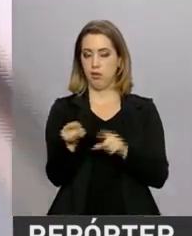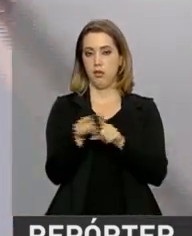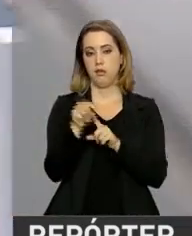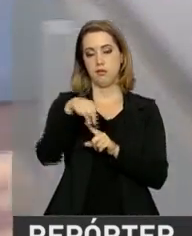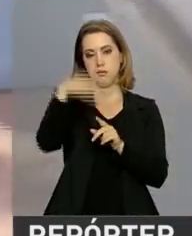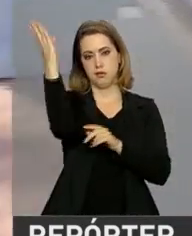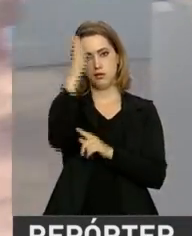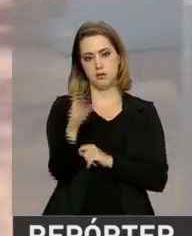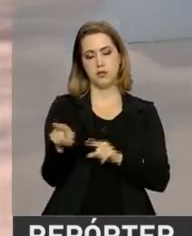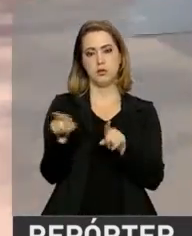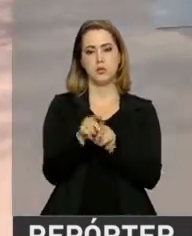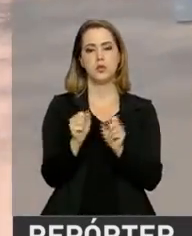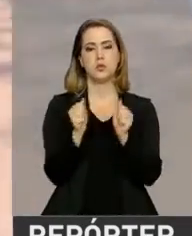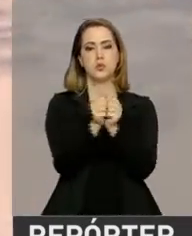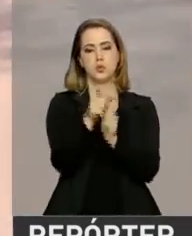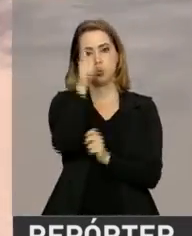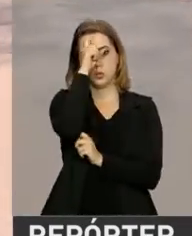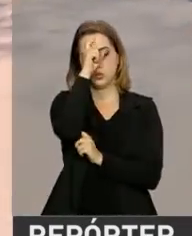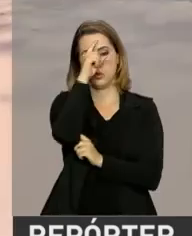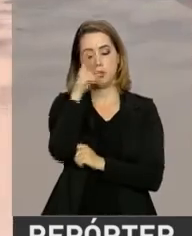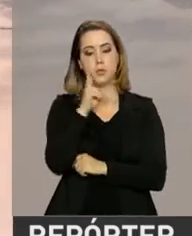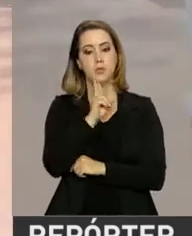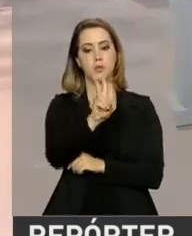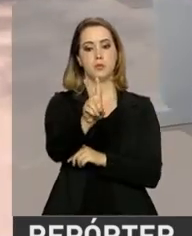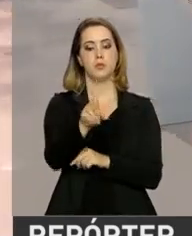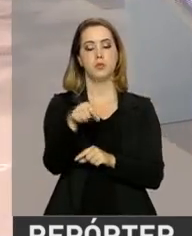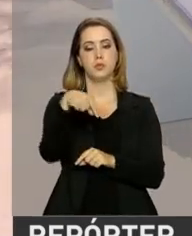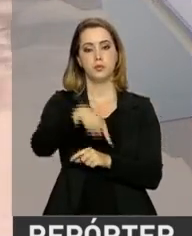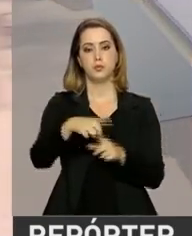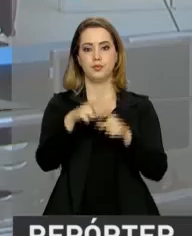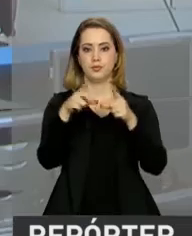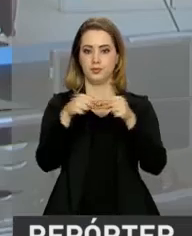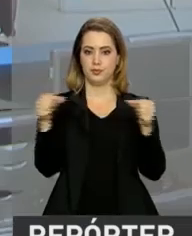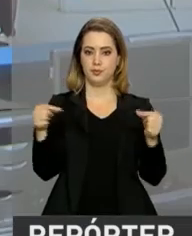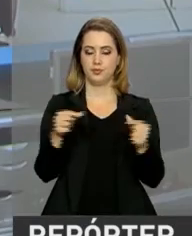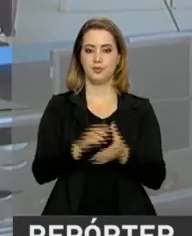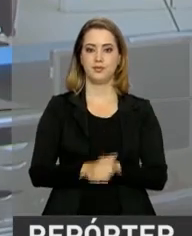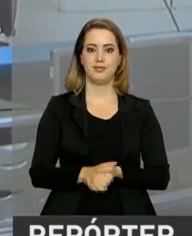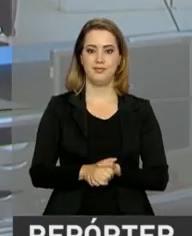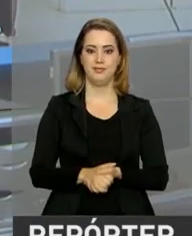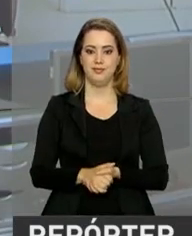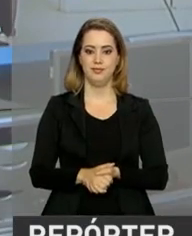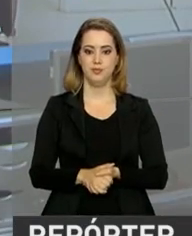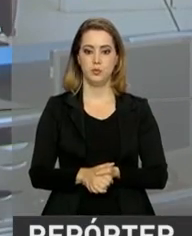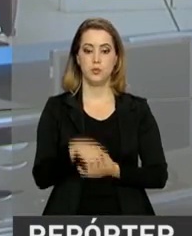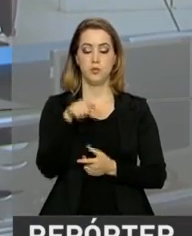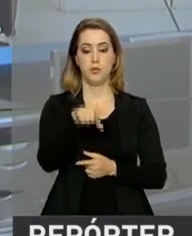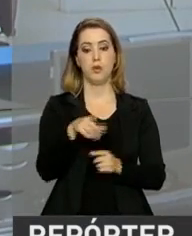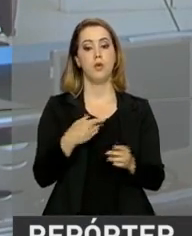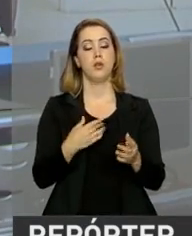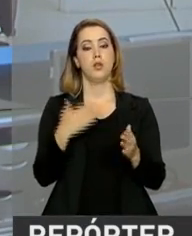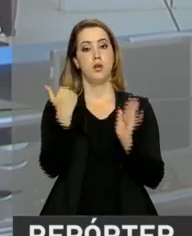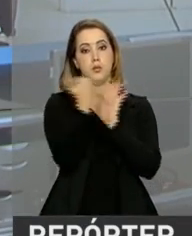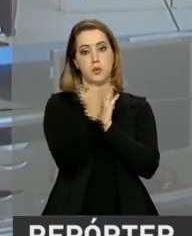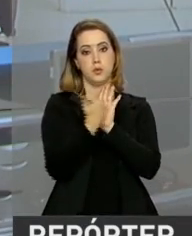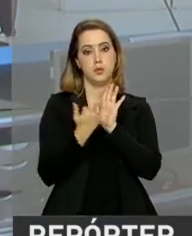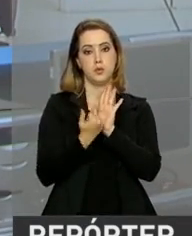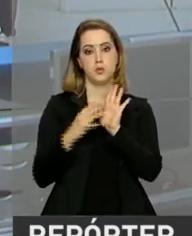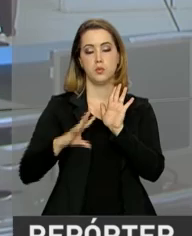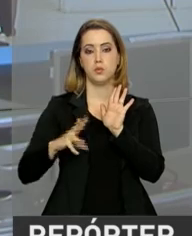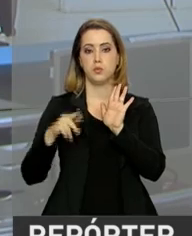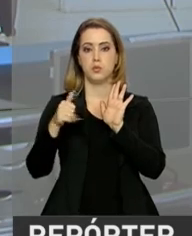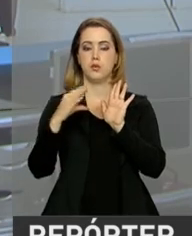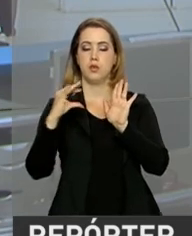foguete pode ser visto na exposição até domingo na área externa do planetário de brasília a programação completa da semana nacional